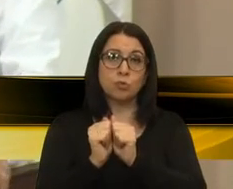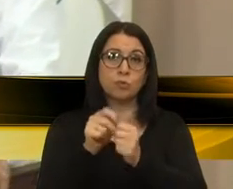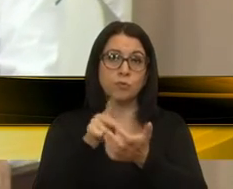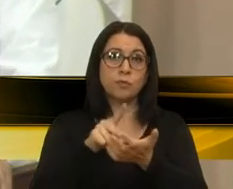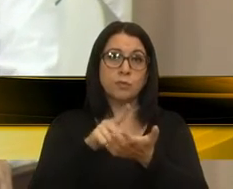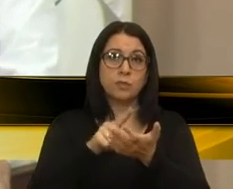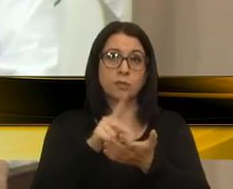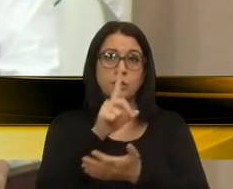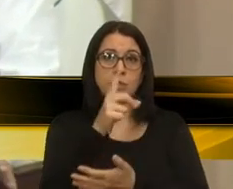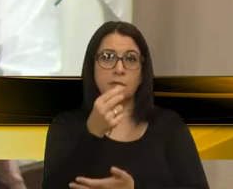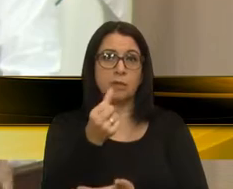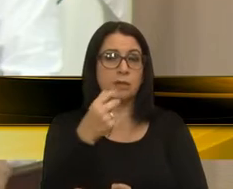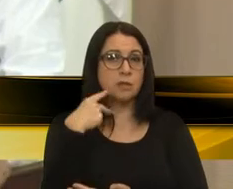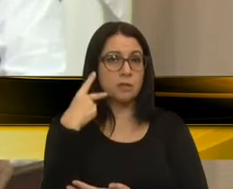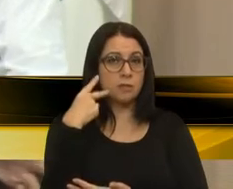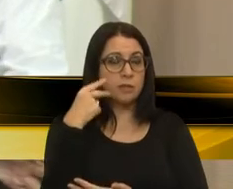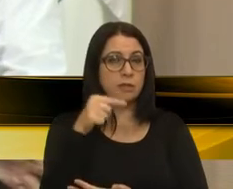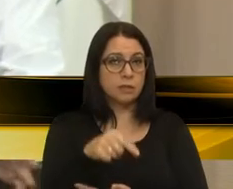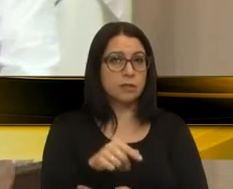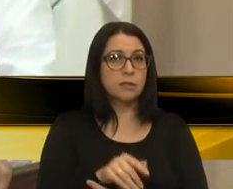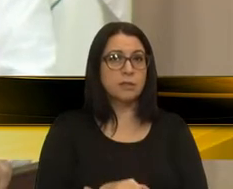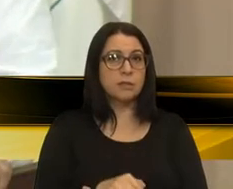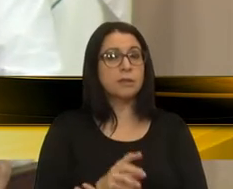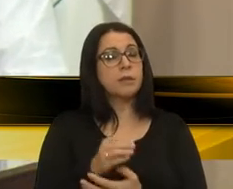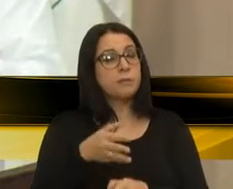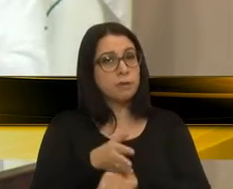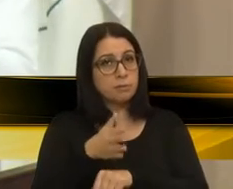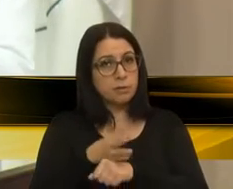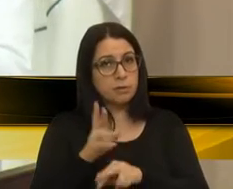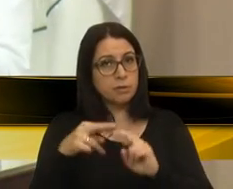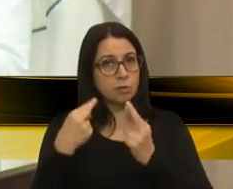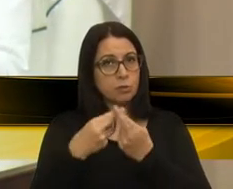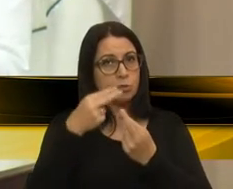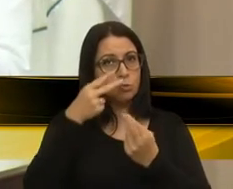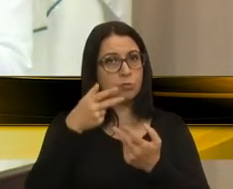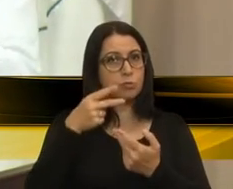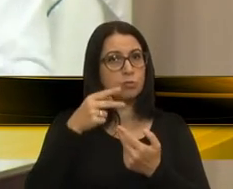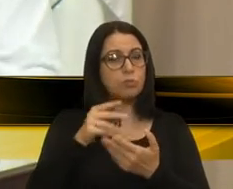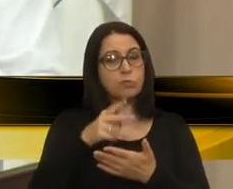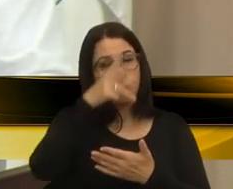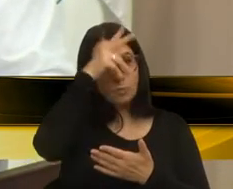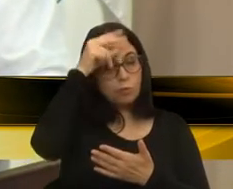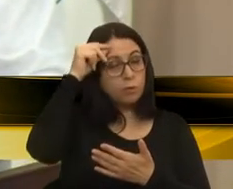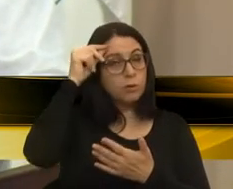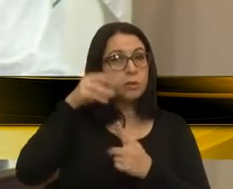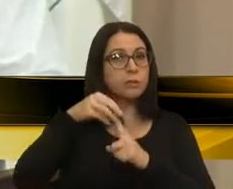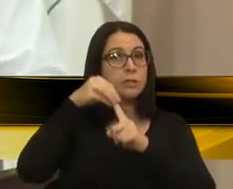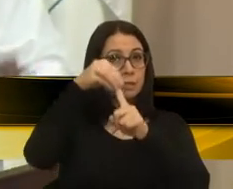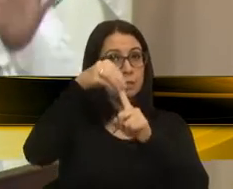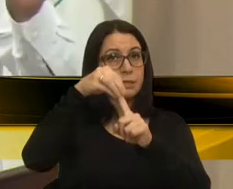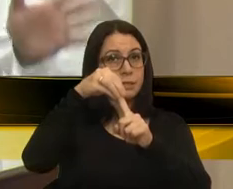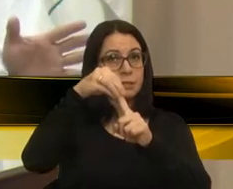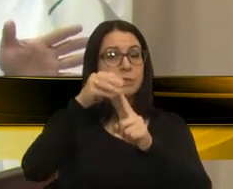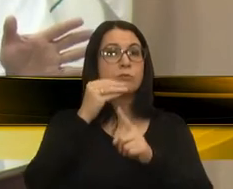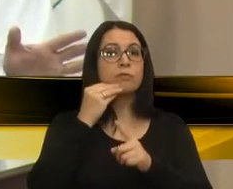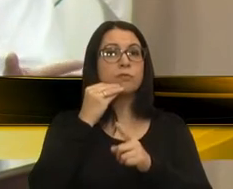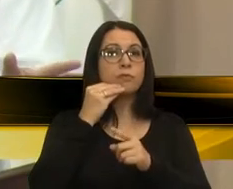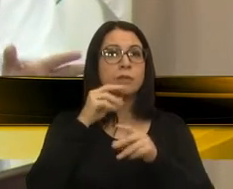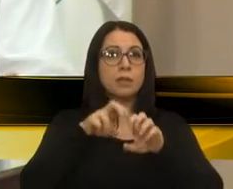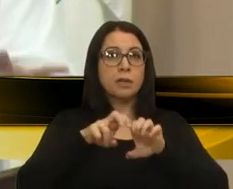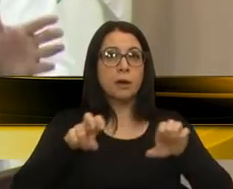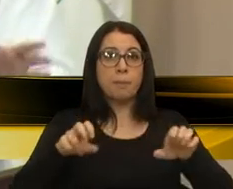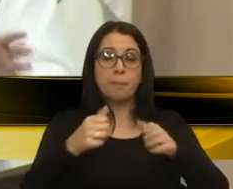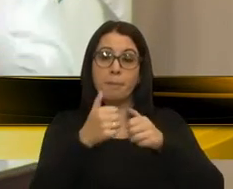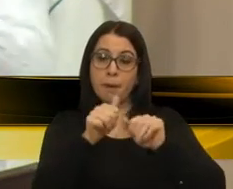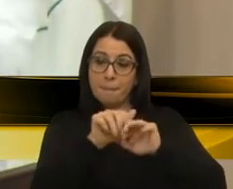Tivemos aqui 16 vereadores que passaram ou participaram da audiência pública. E o grande destaque, obviamente, foi a mesa